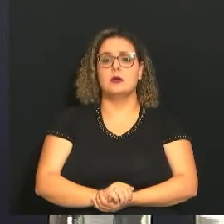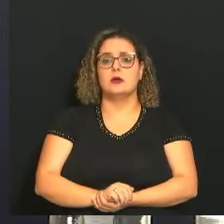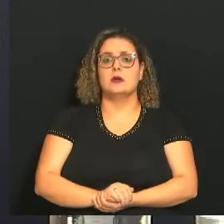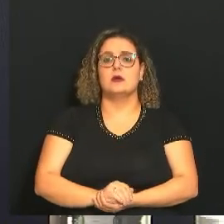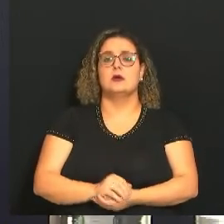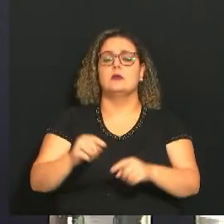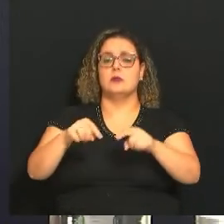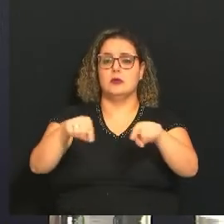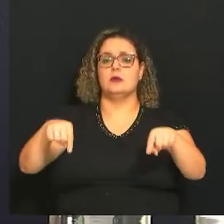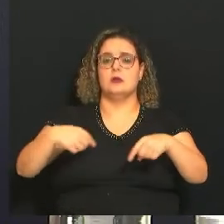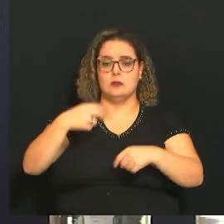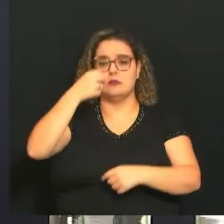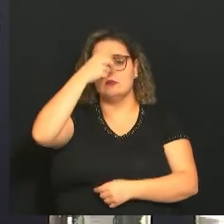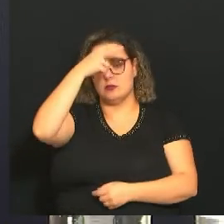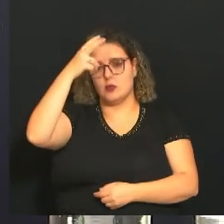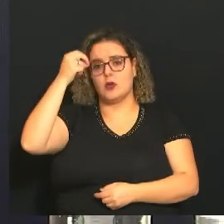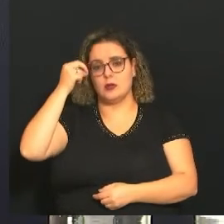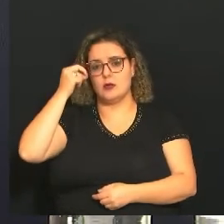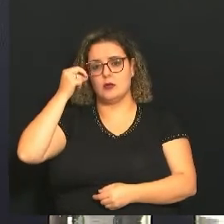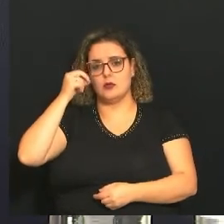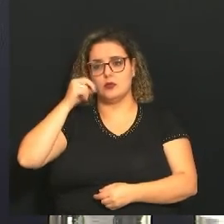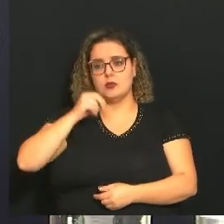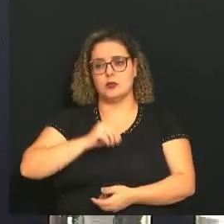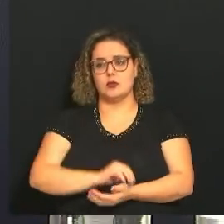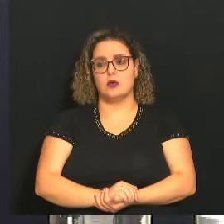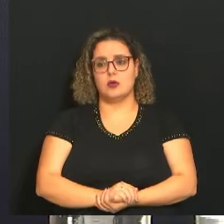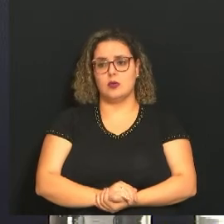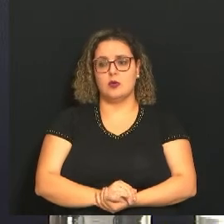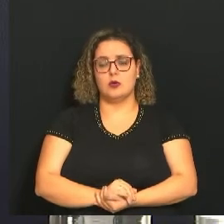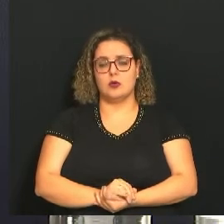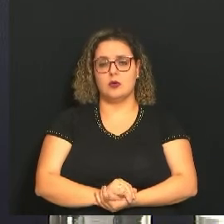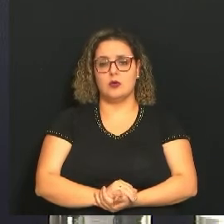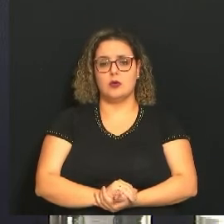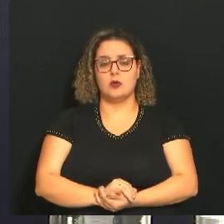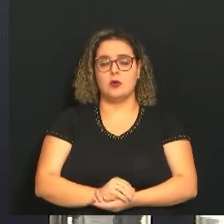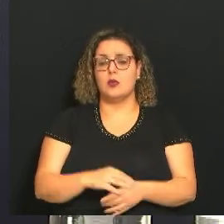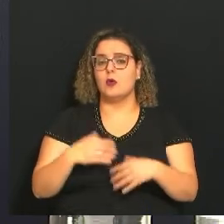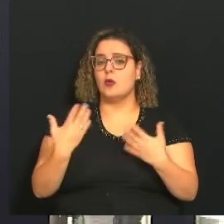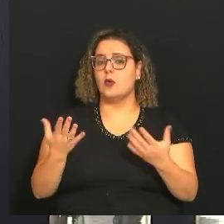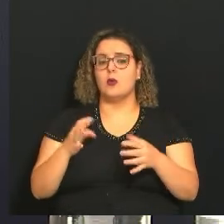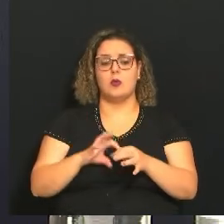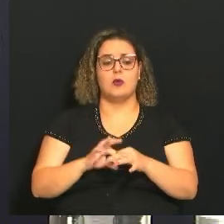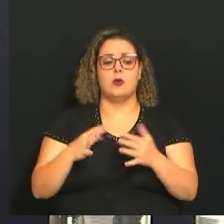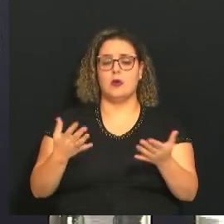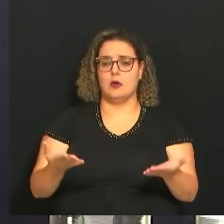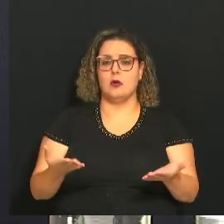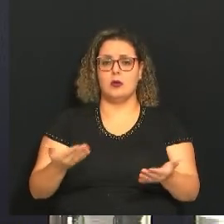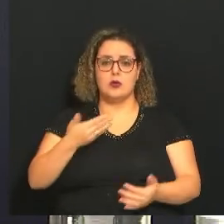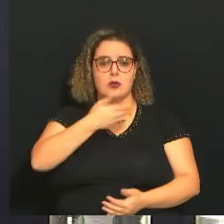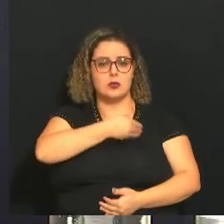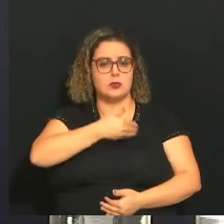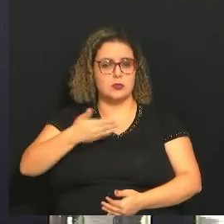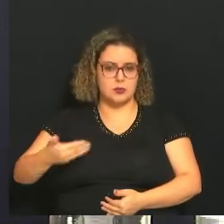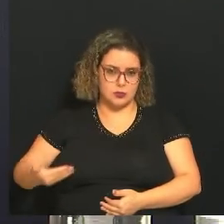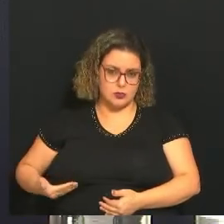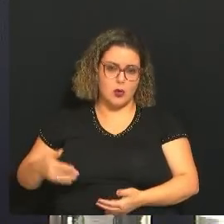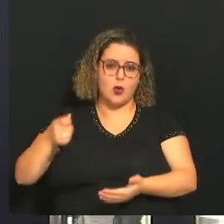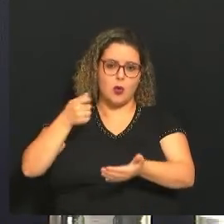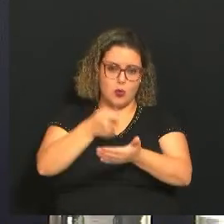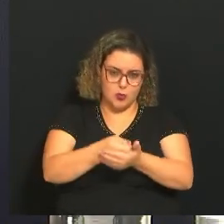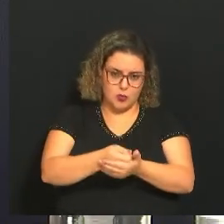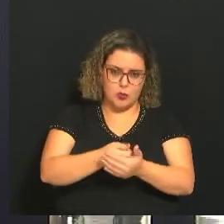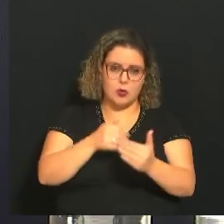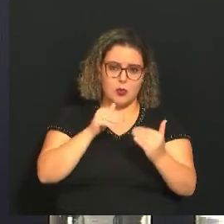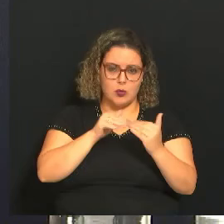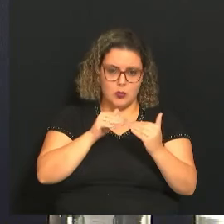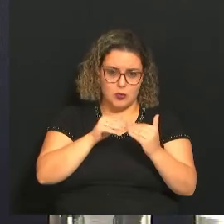prefeito, para ver qual que é a disposição, a disponibilidade do governo cumprir com o acordo que